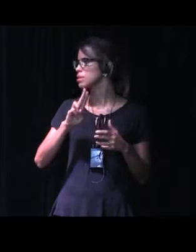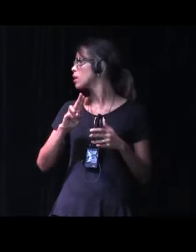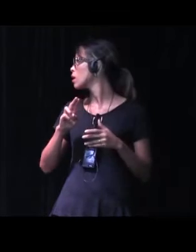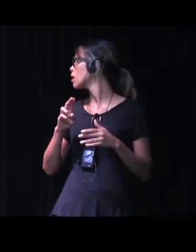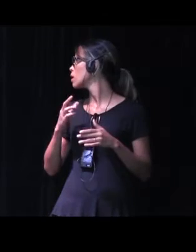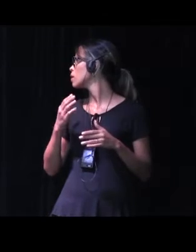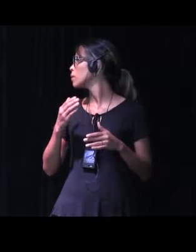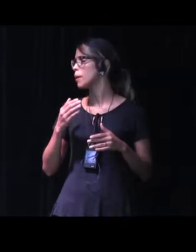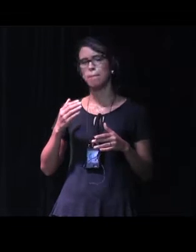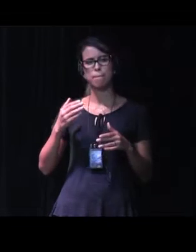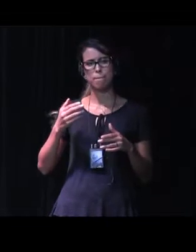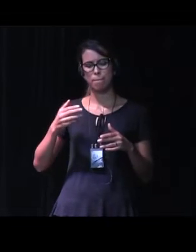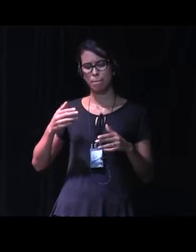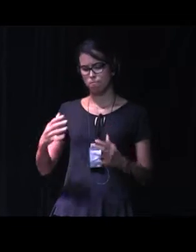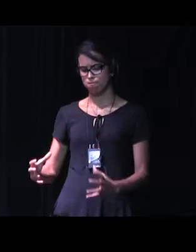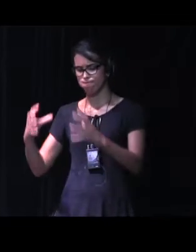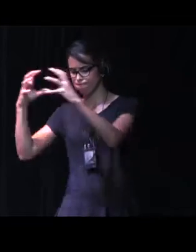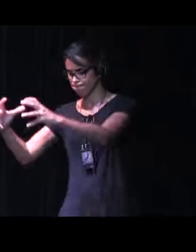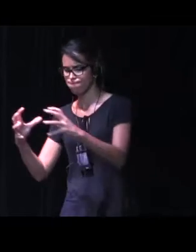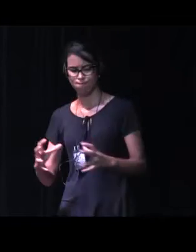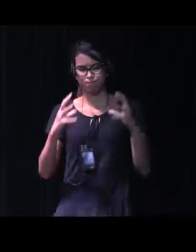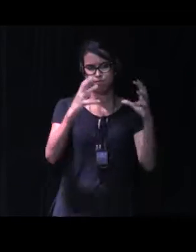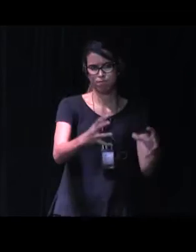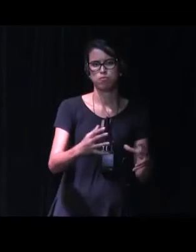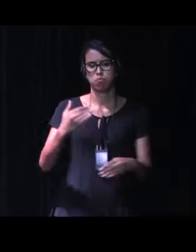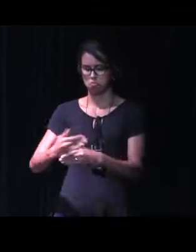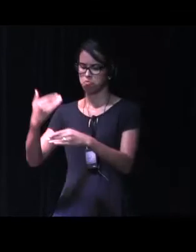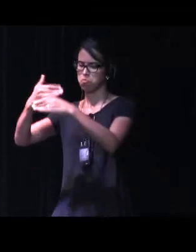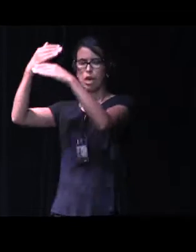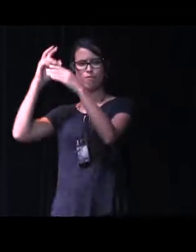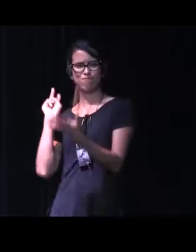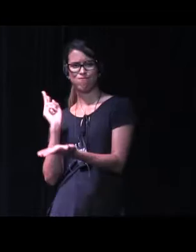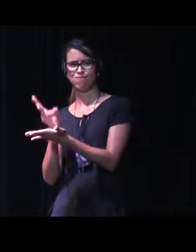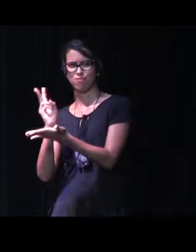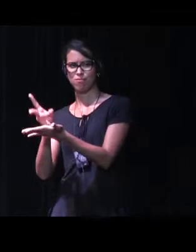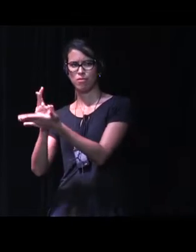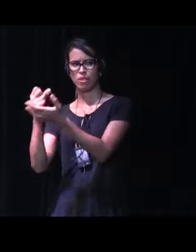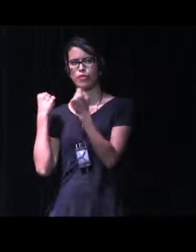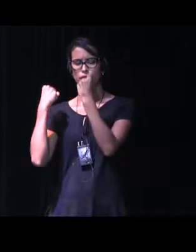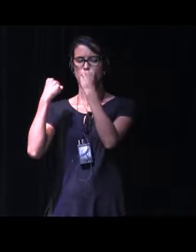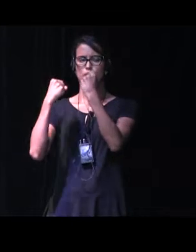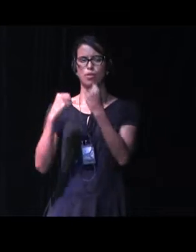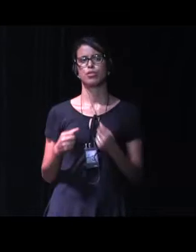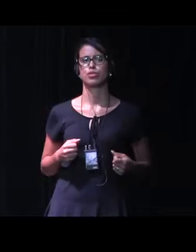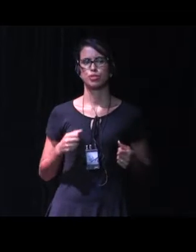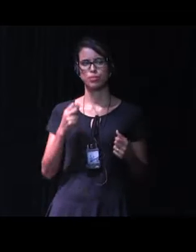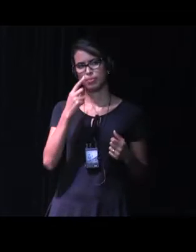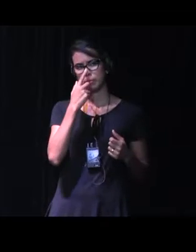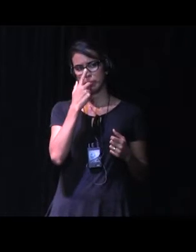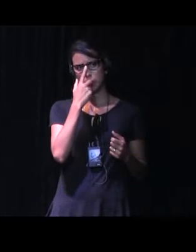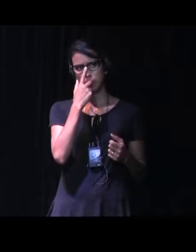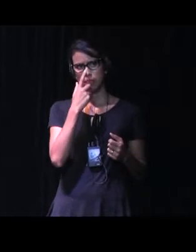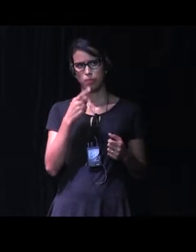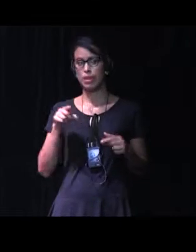usar materiais muito fortes. O mármore, o que dura, o permanente,